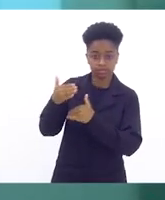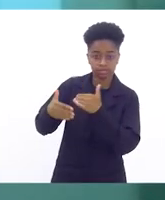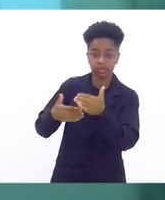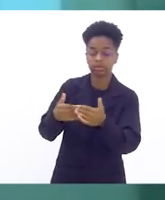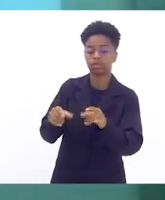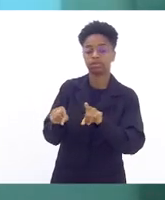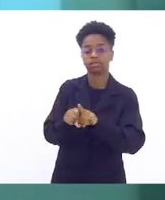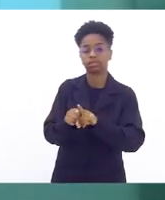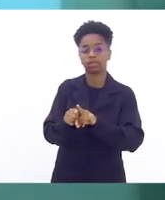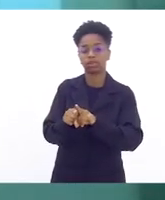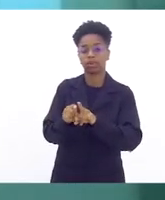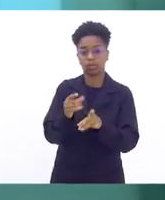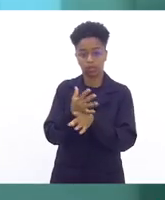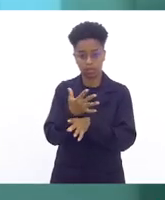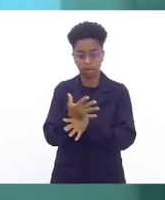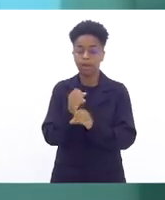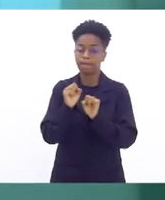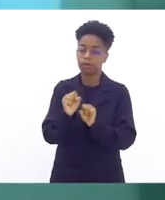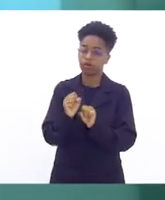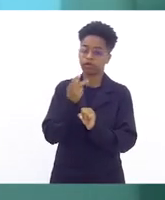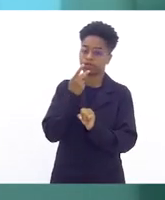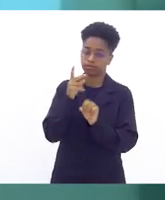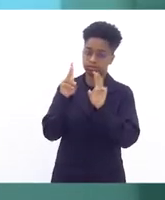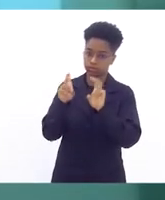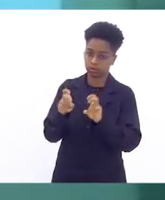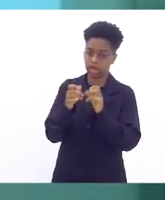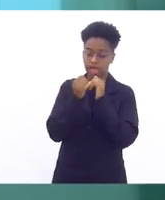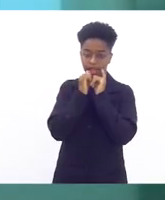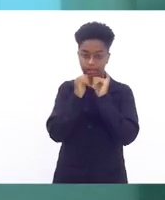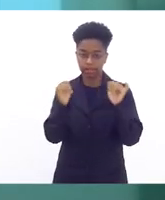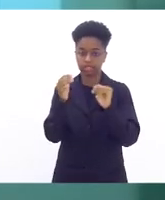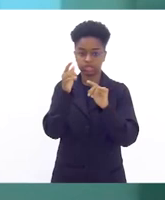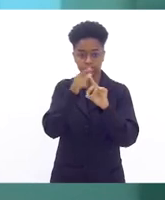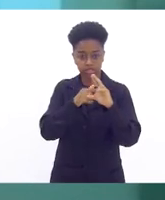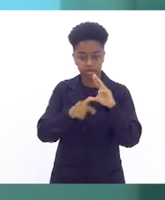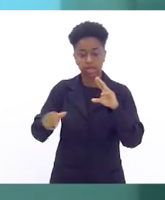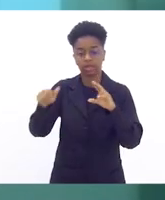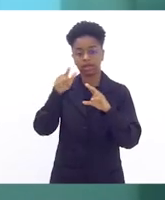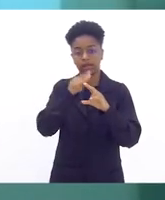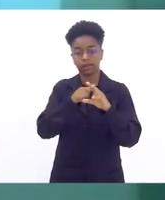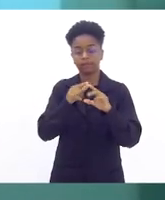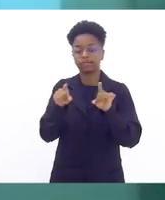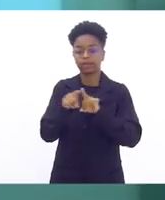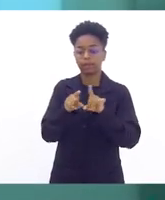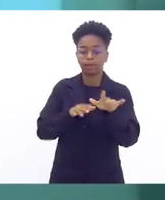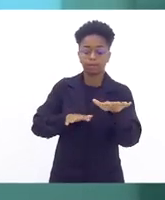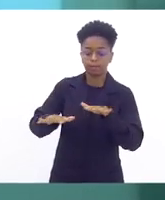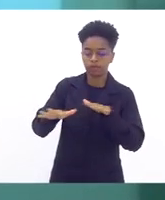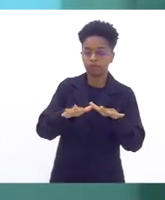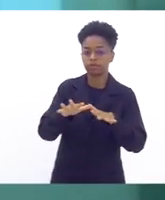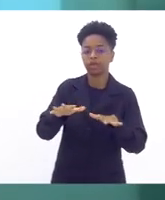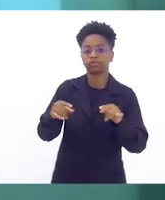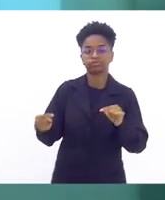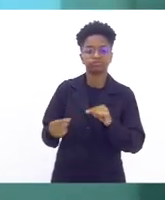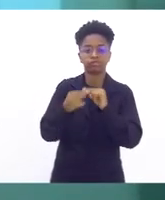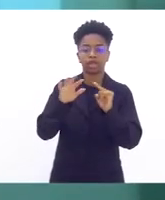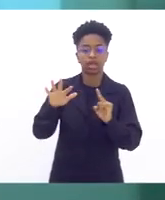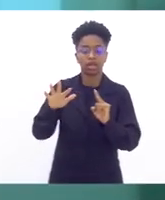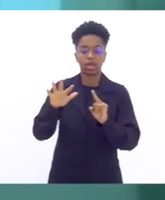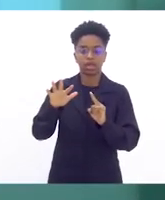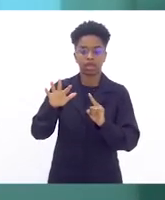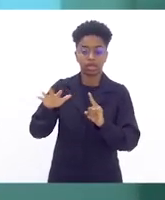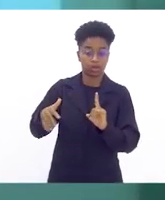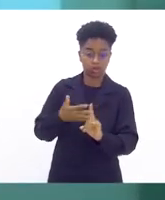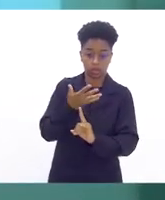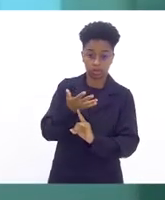na parte de energias renováveis mobilidade urbana ecológica saneamento básico já